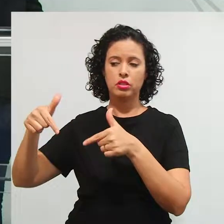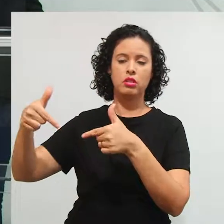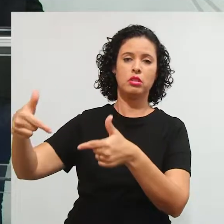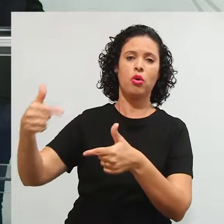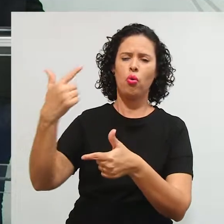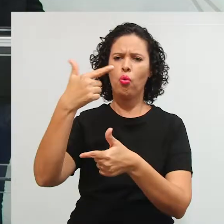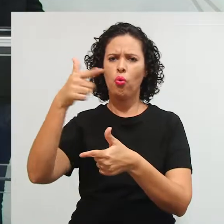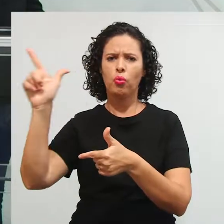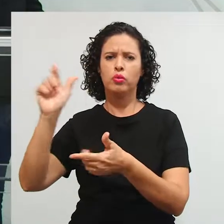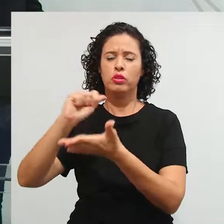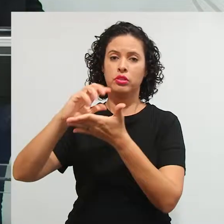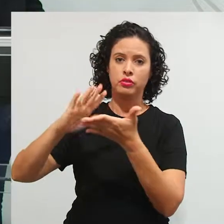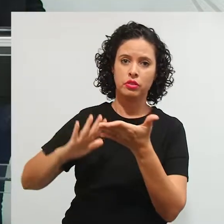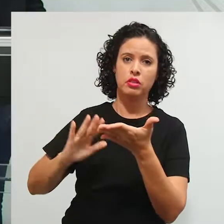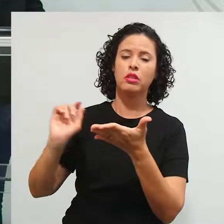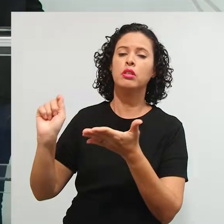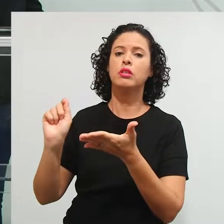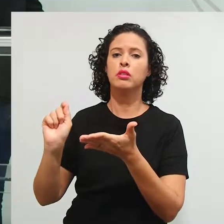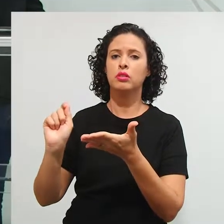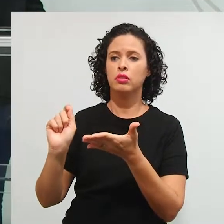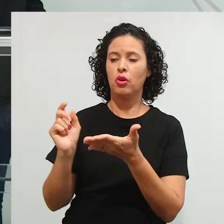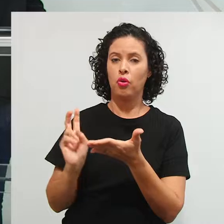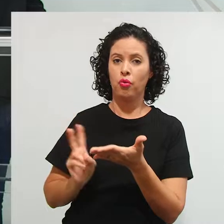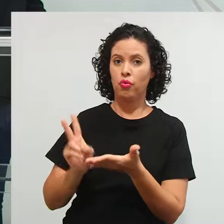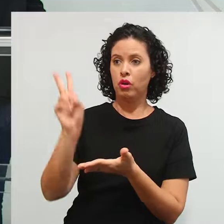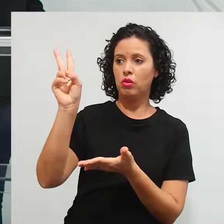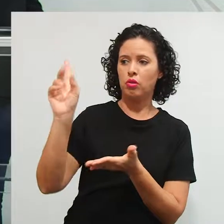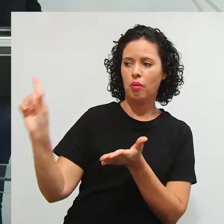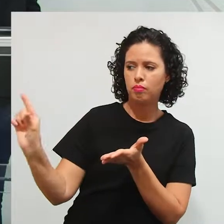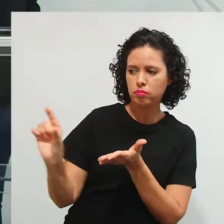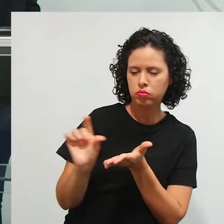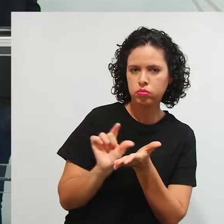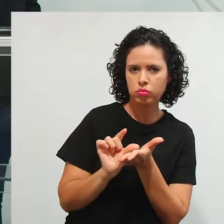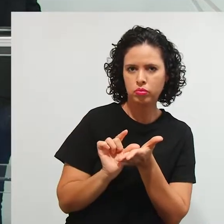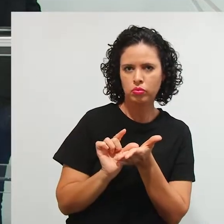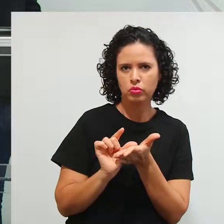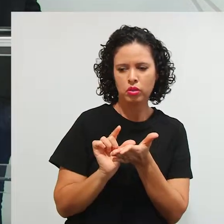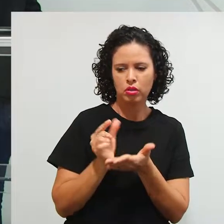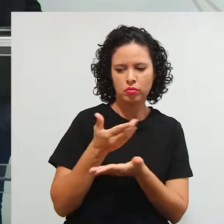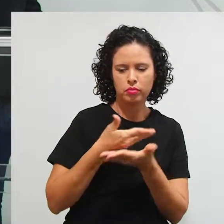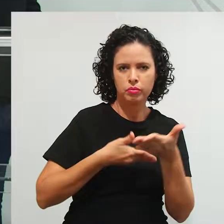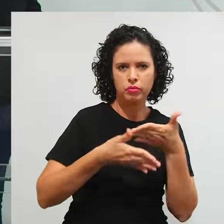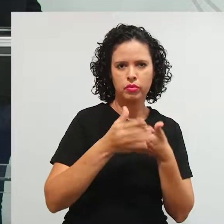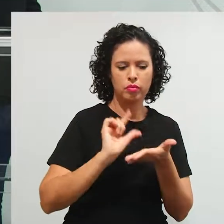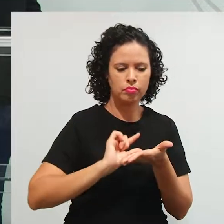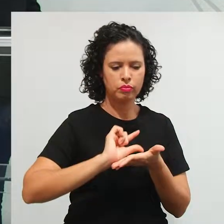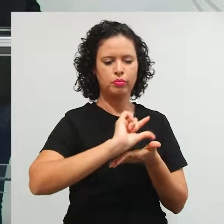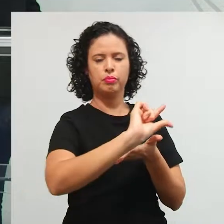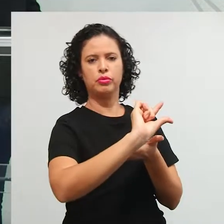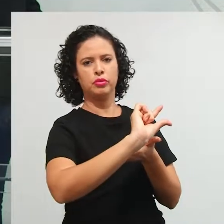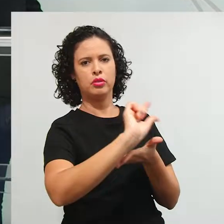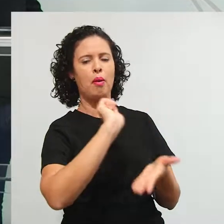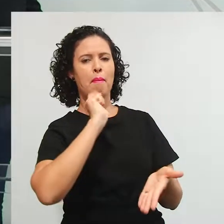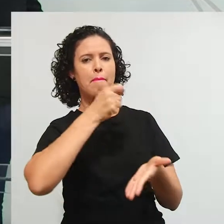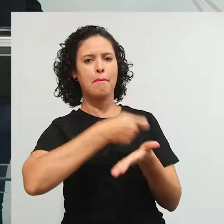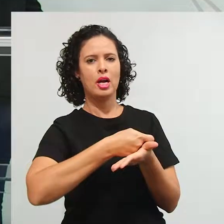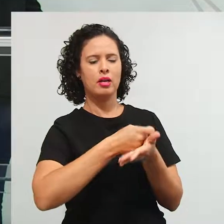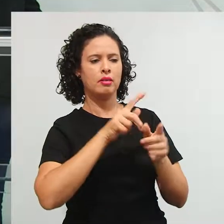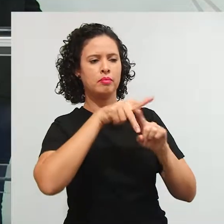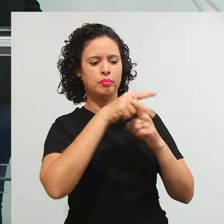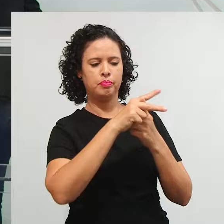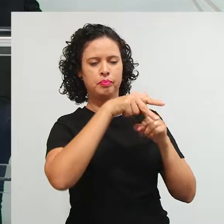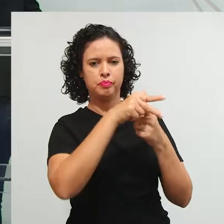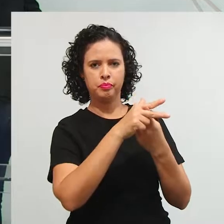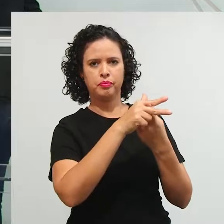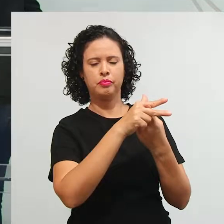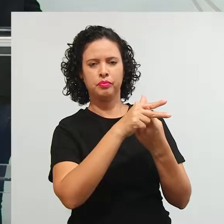uma outra atividade, o valor do orçamento e transferir para custear essas despesas